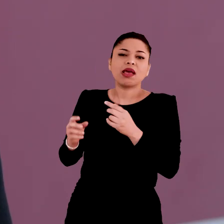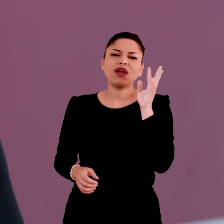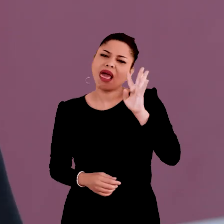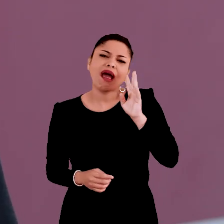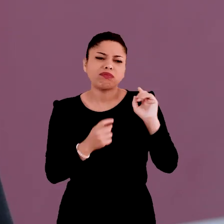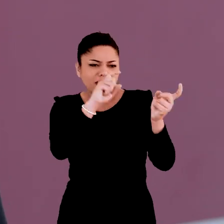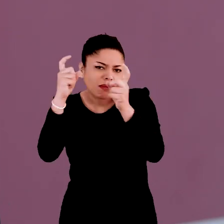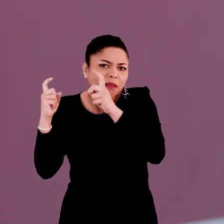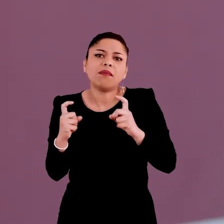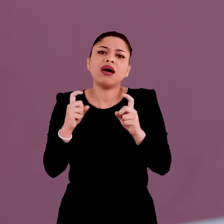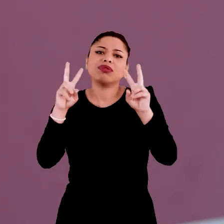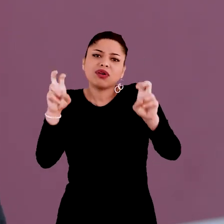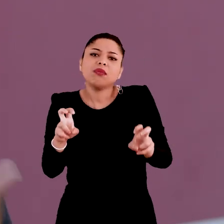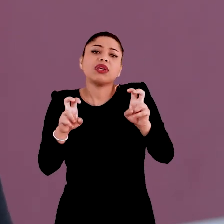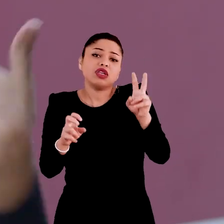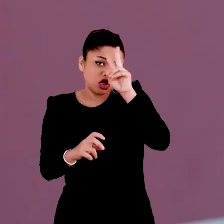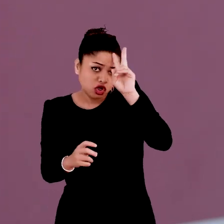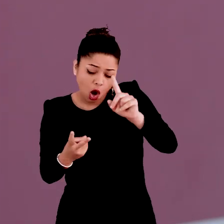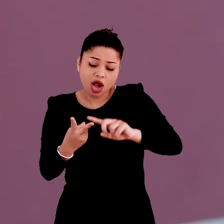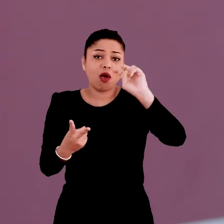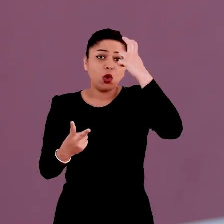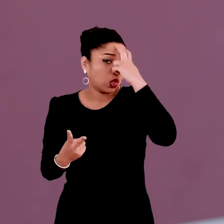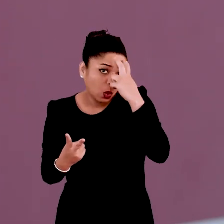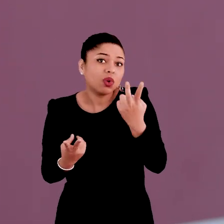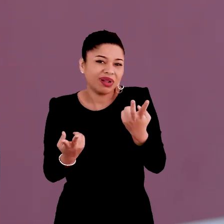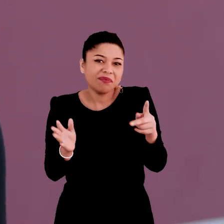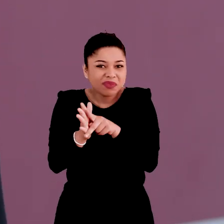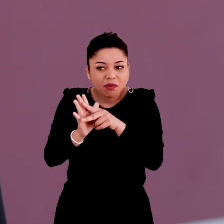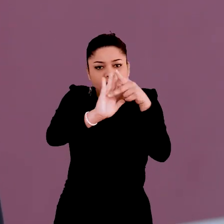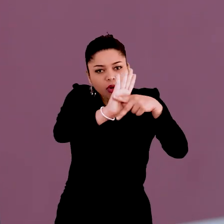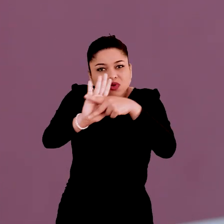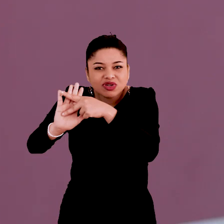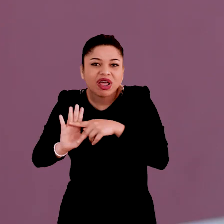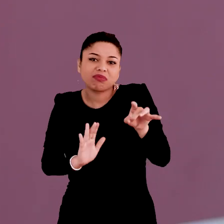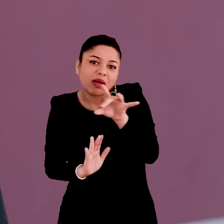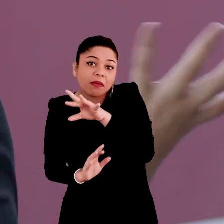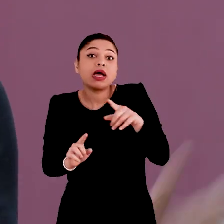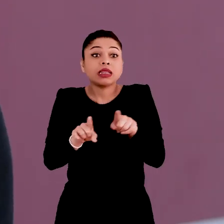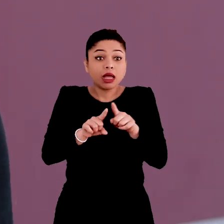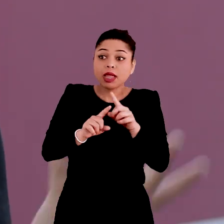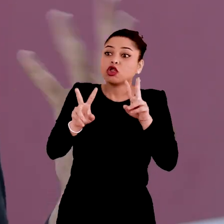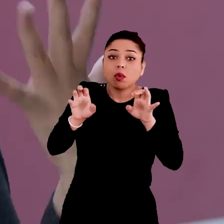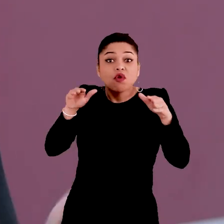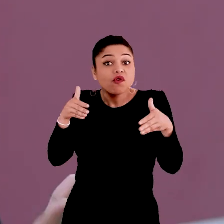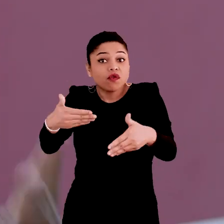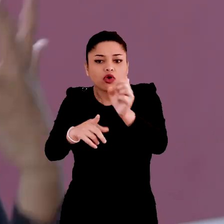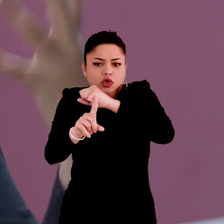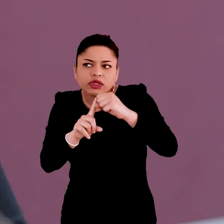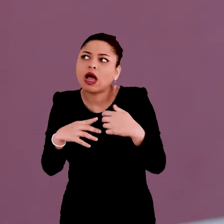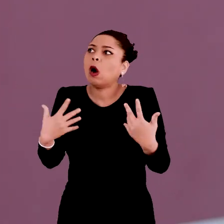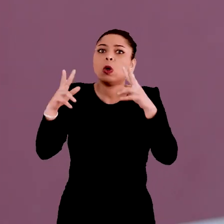cultural de um determinado projeto, sobre essa parte social, sobre a parte de sustentabilidade. Então, eu acredito que o arquiteto,